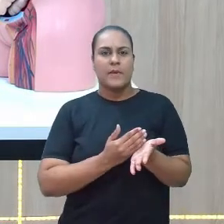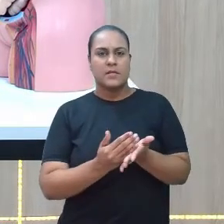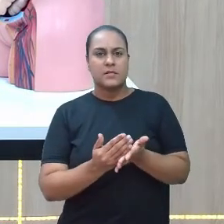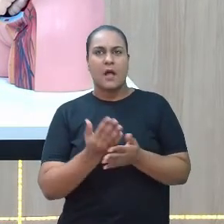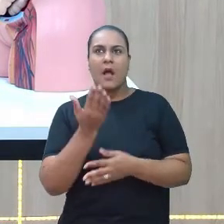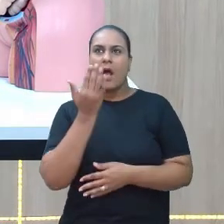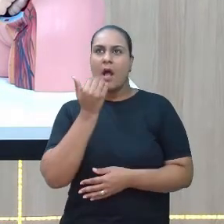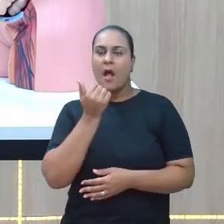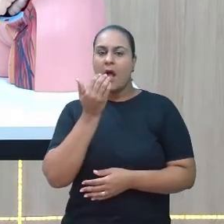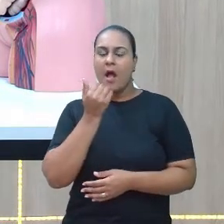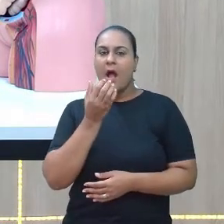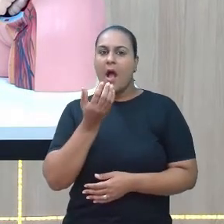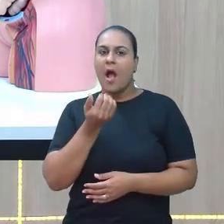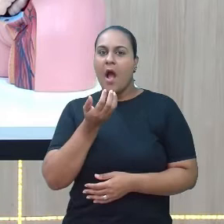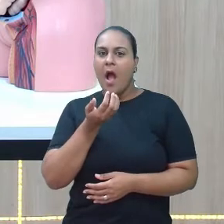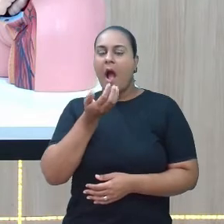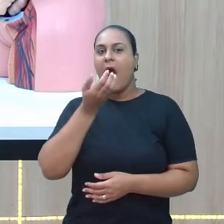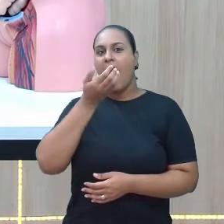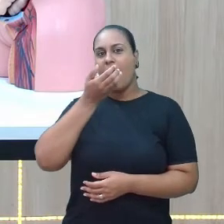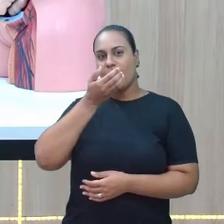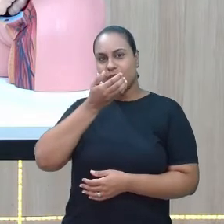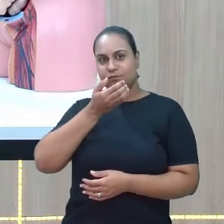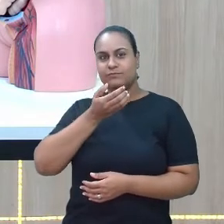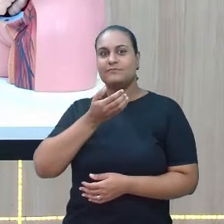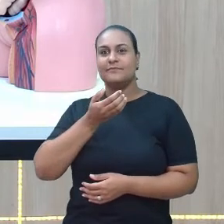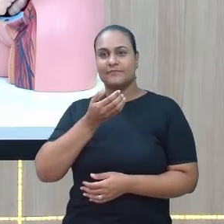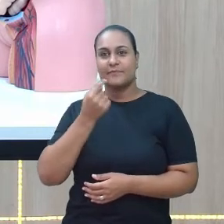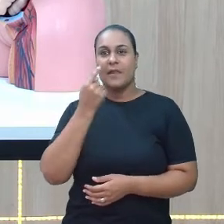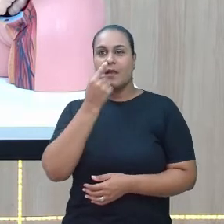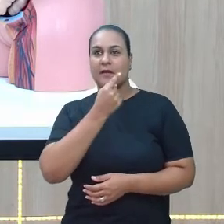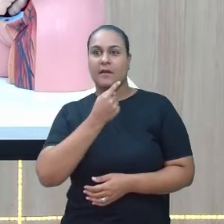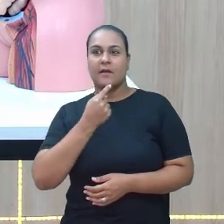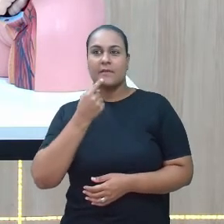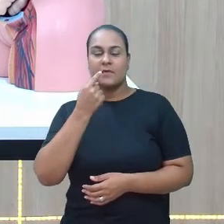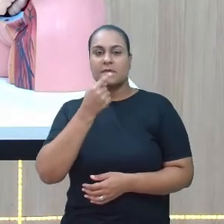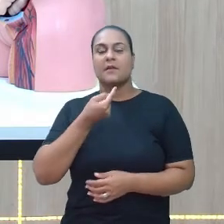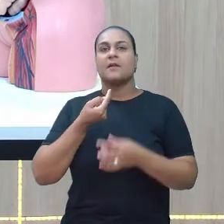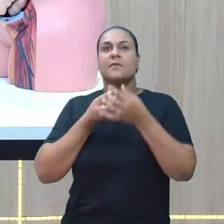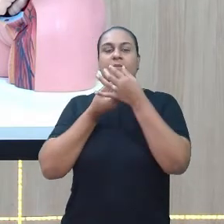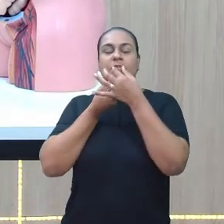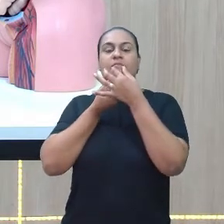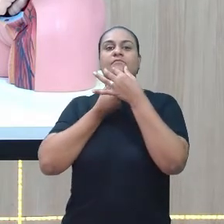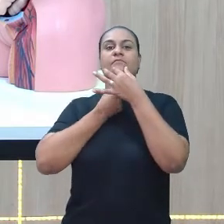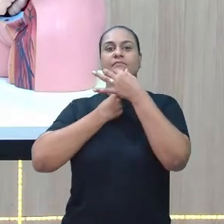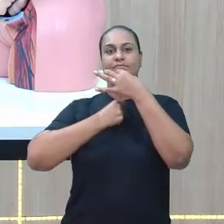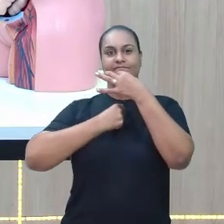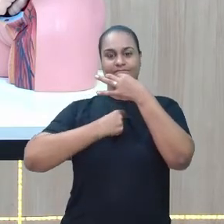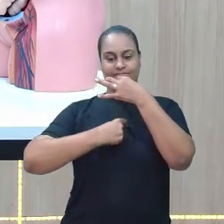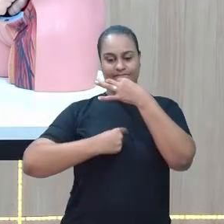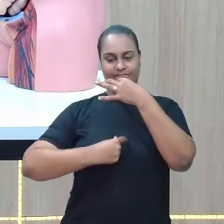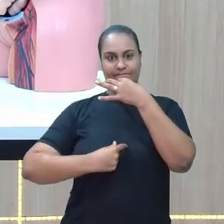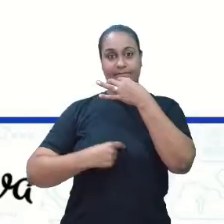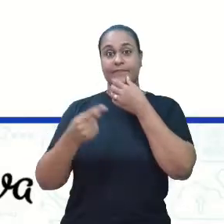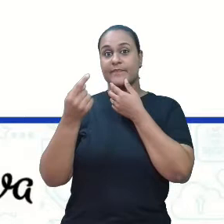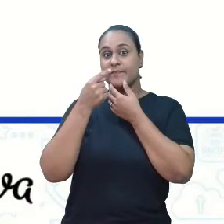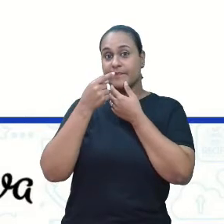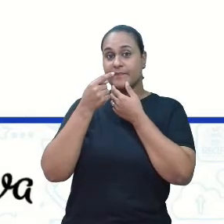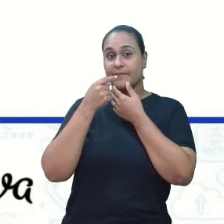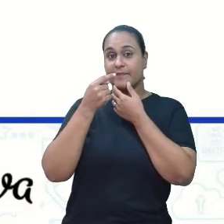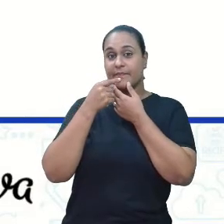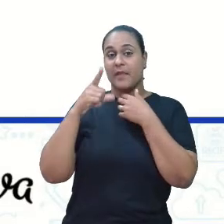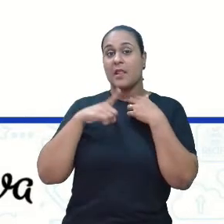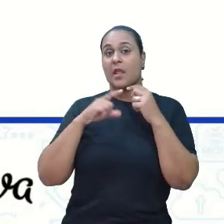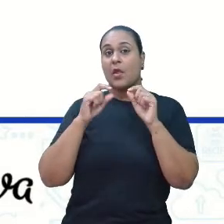introduzimos o alimento, não é? É uma cavidade de entrada do tubo digestório. E nela encontra-se